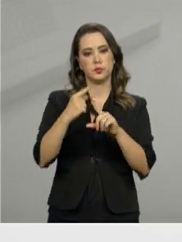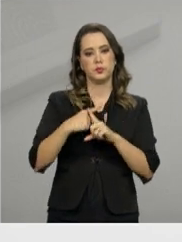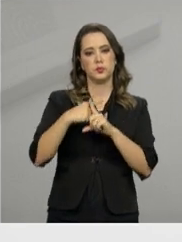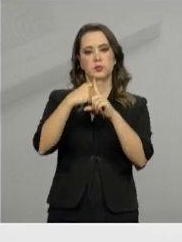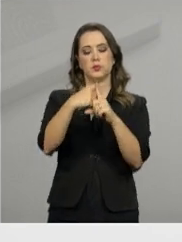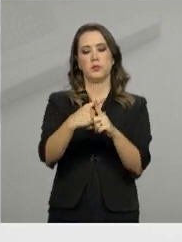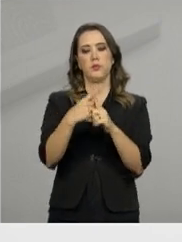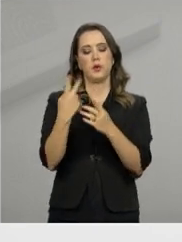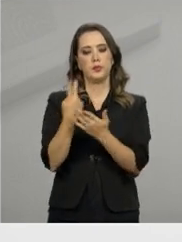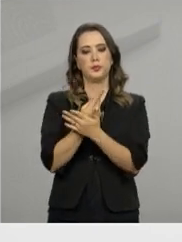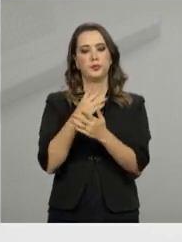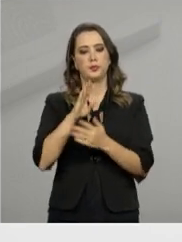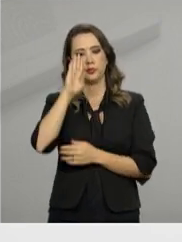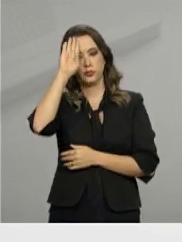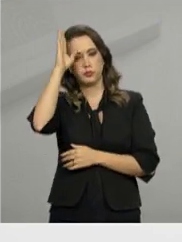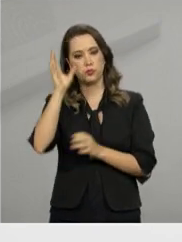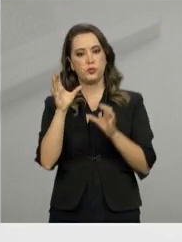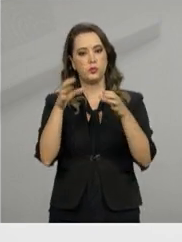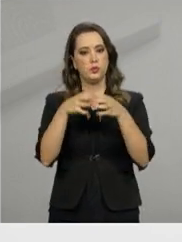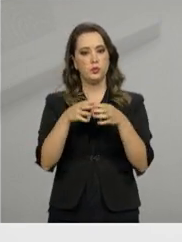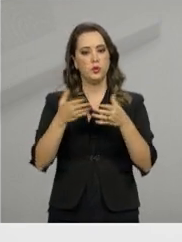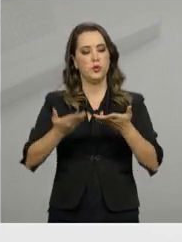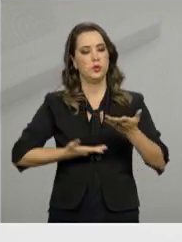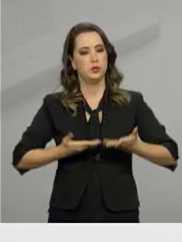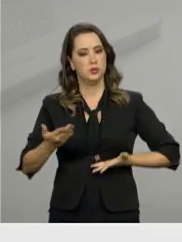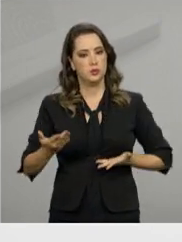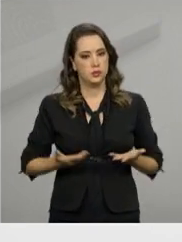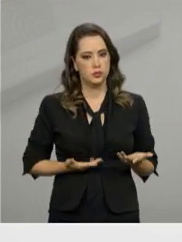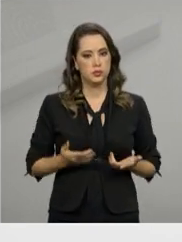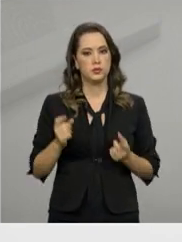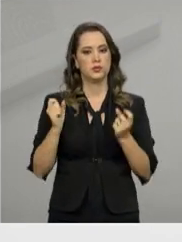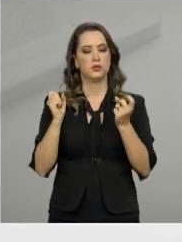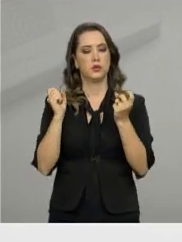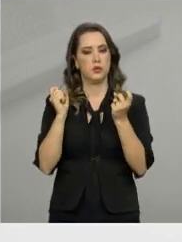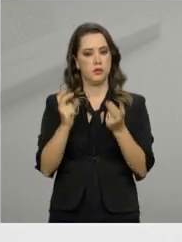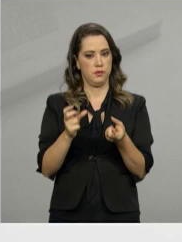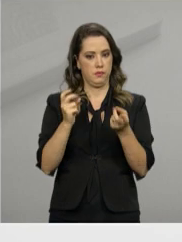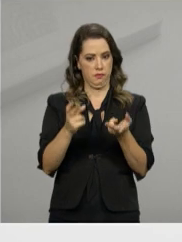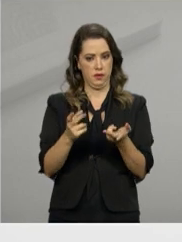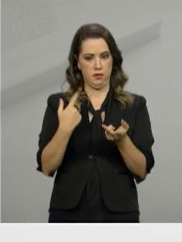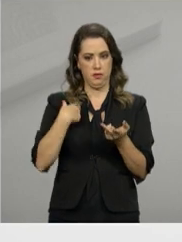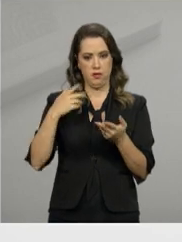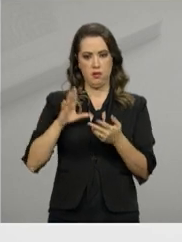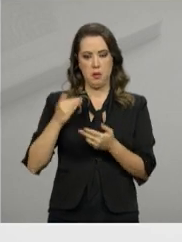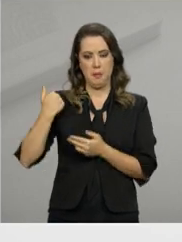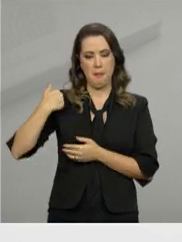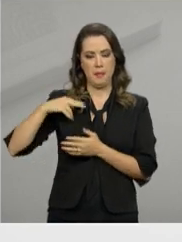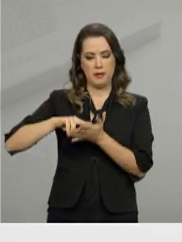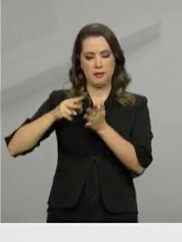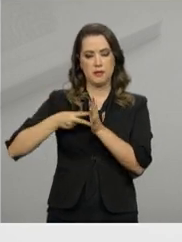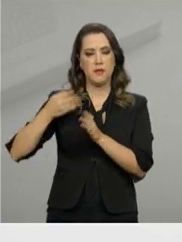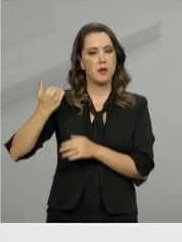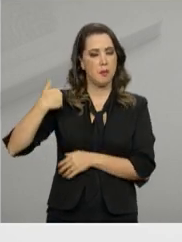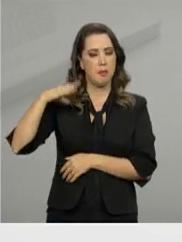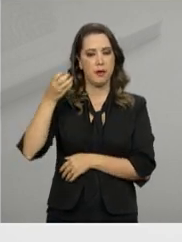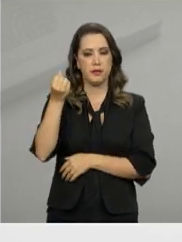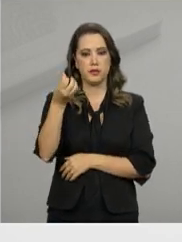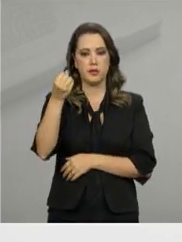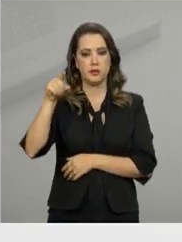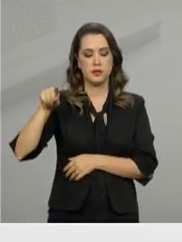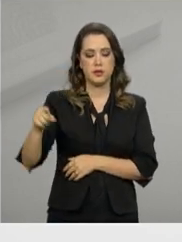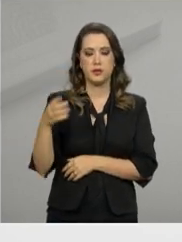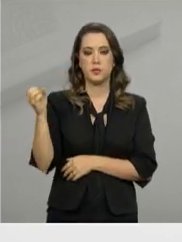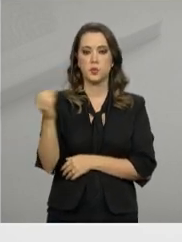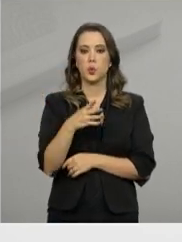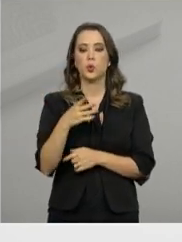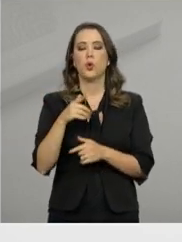positivo ocorreu principalmente pelas contratações no setor de serviços, responsável por mais de 66 mil novos